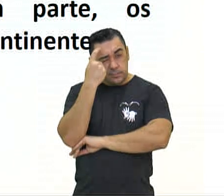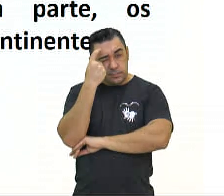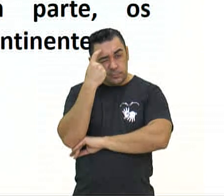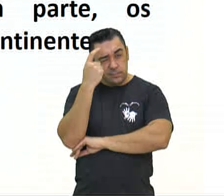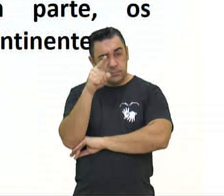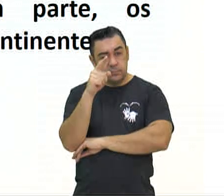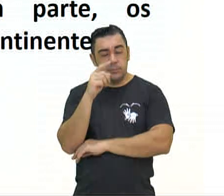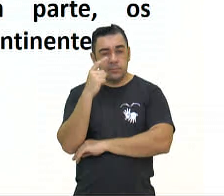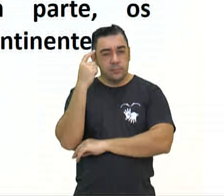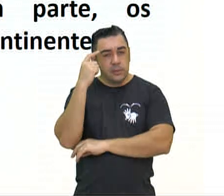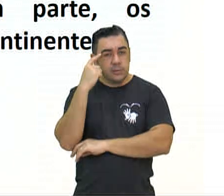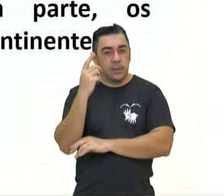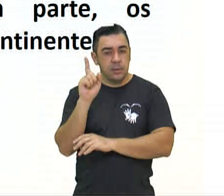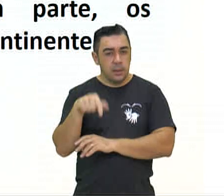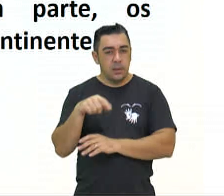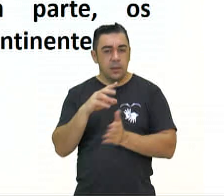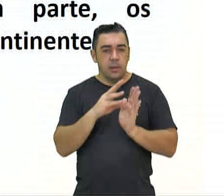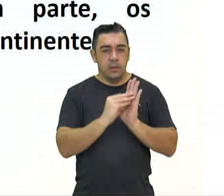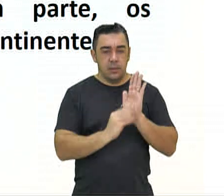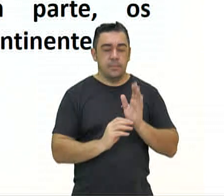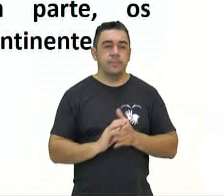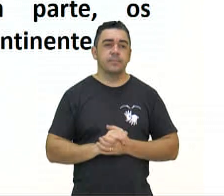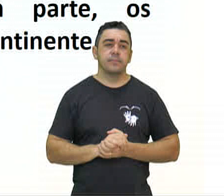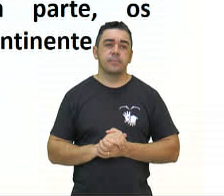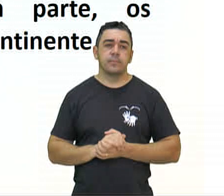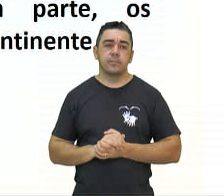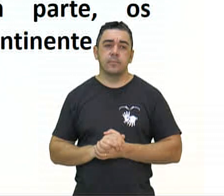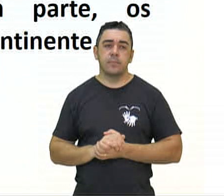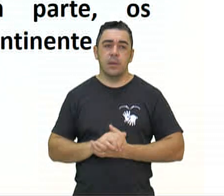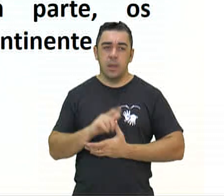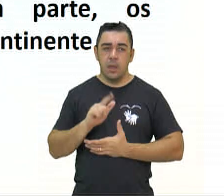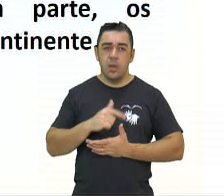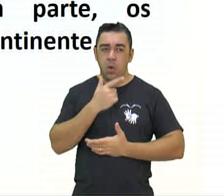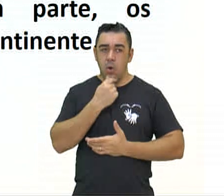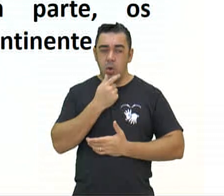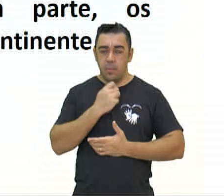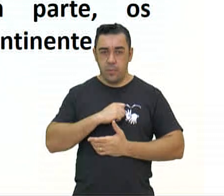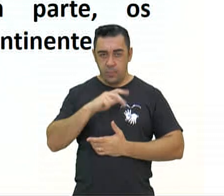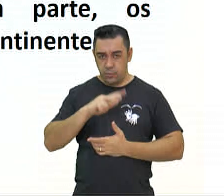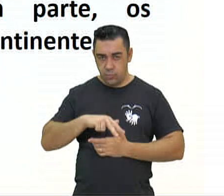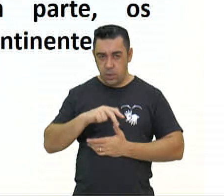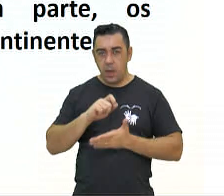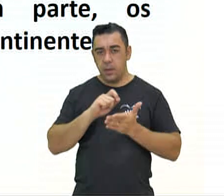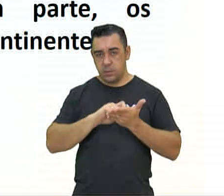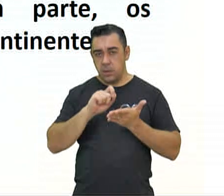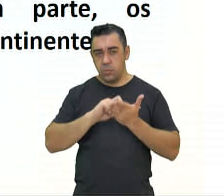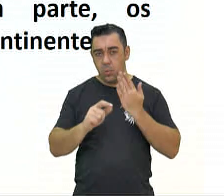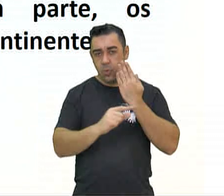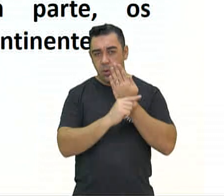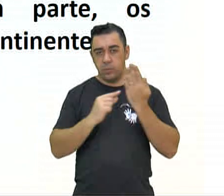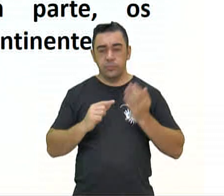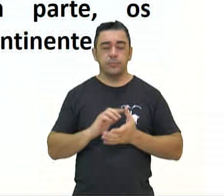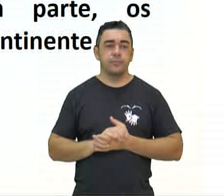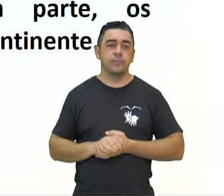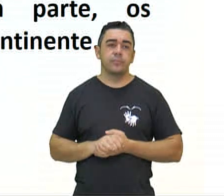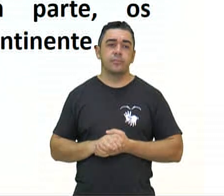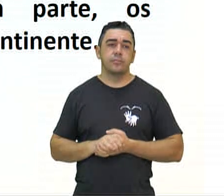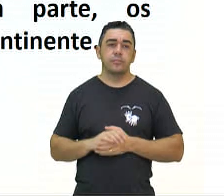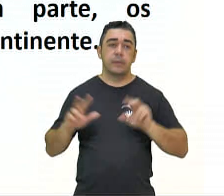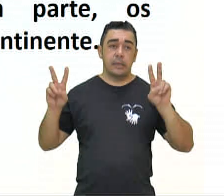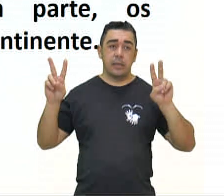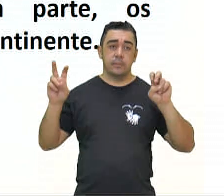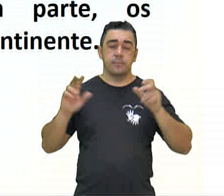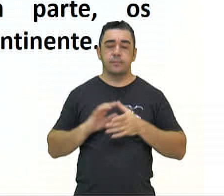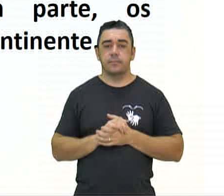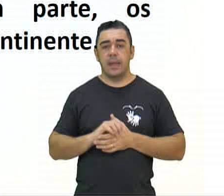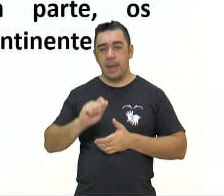em uma redação. Mia Couto, um grande escritor português, tem inúmeros livros, depois procure também. Abre